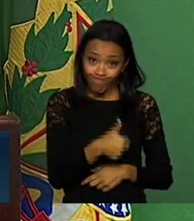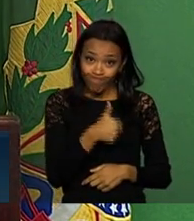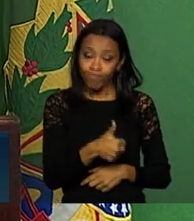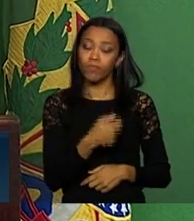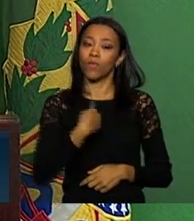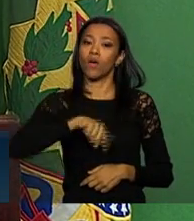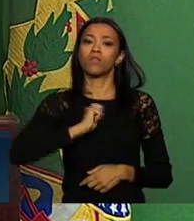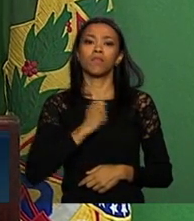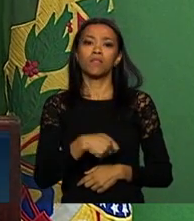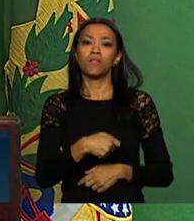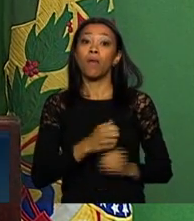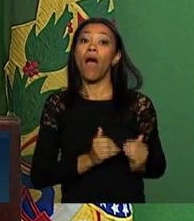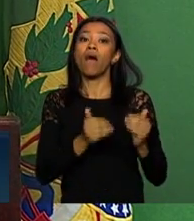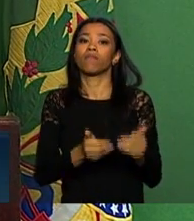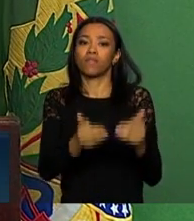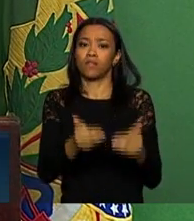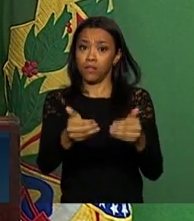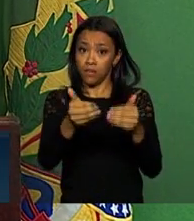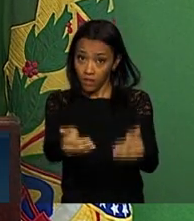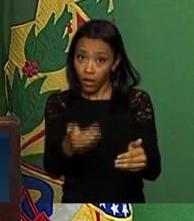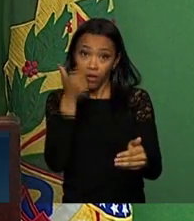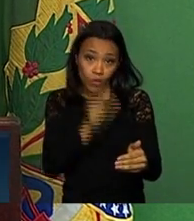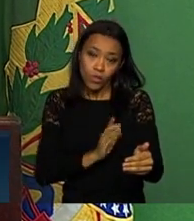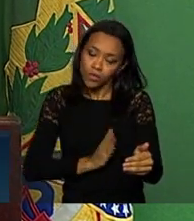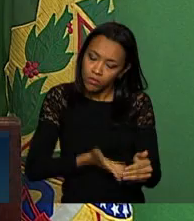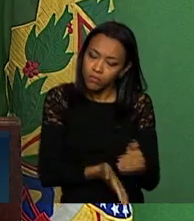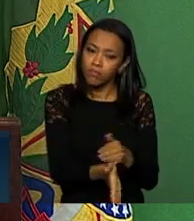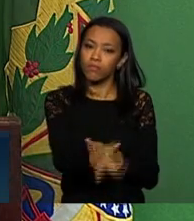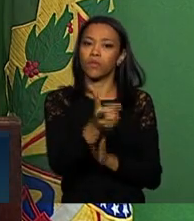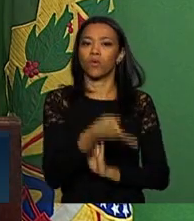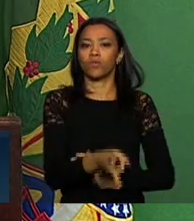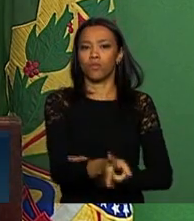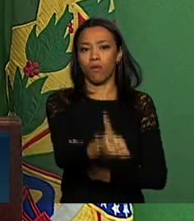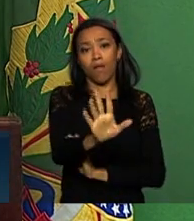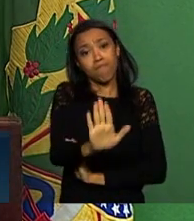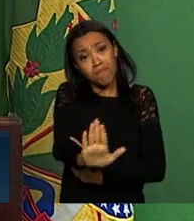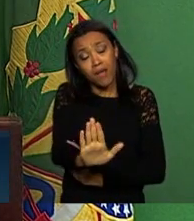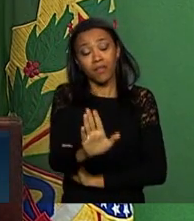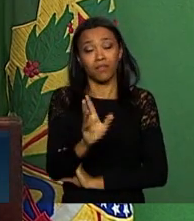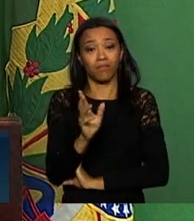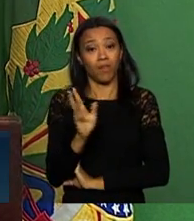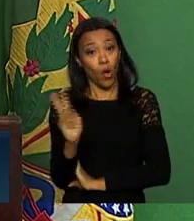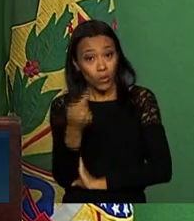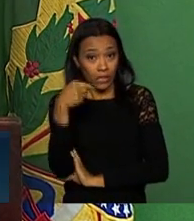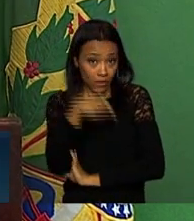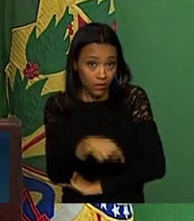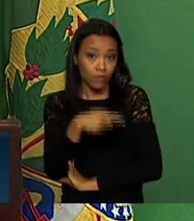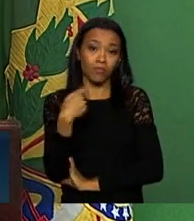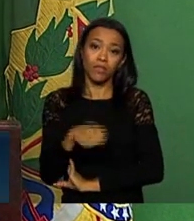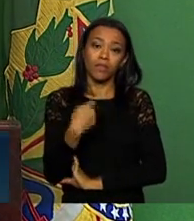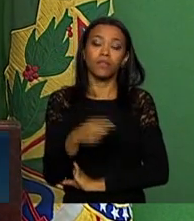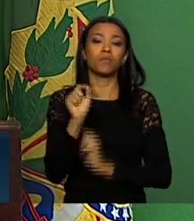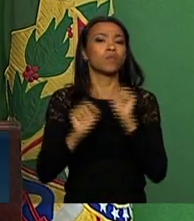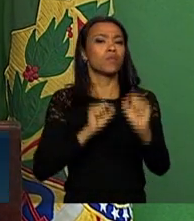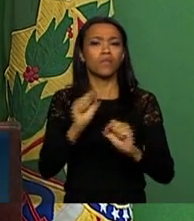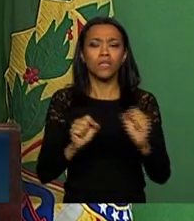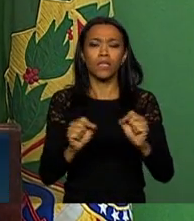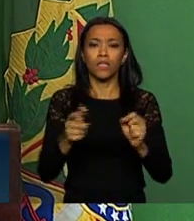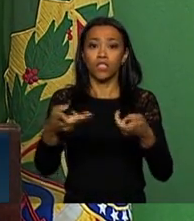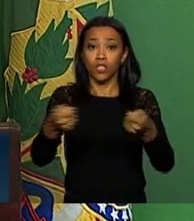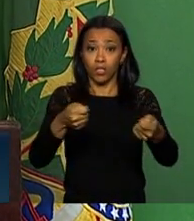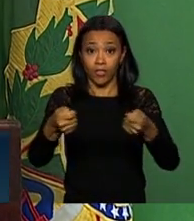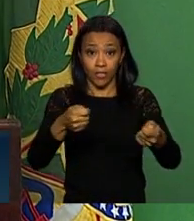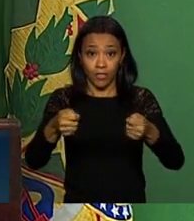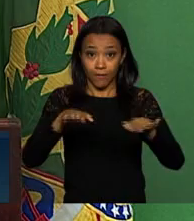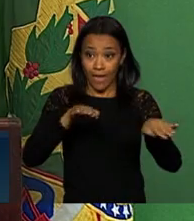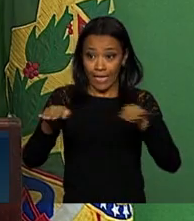precisamos avançar nos acertos e seguir em frente mas para isso precisamos de estabilidade política